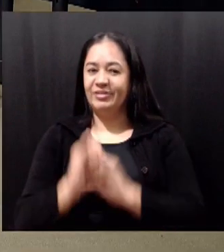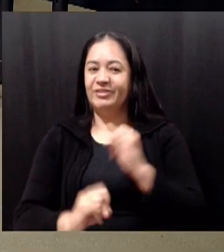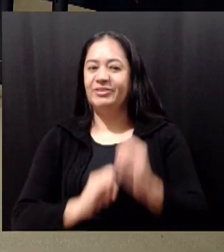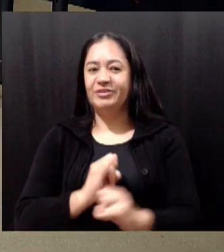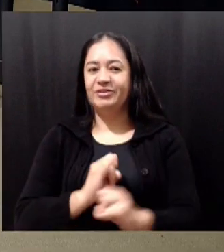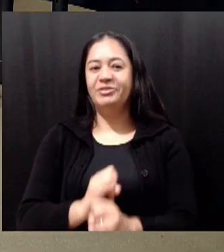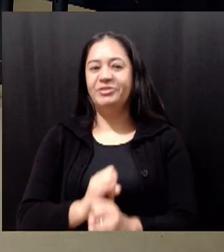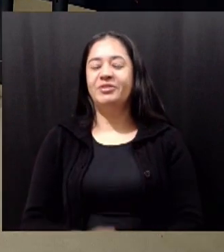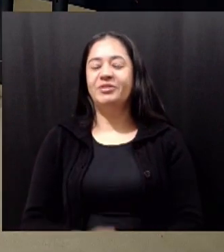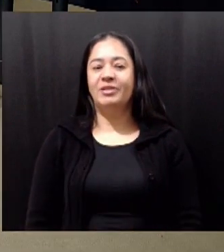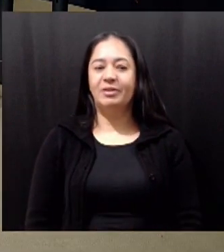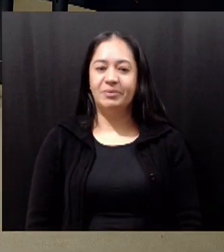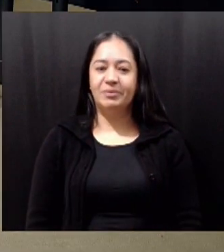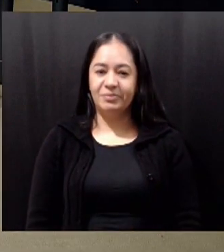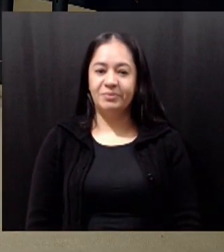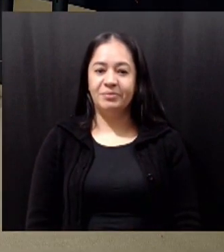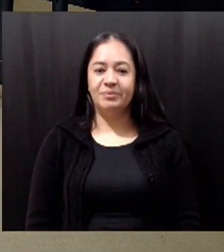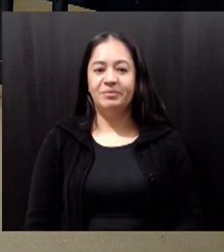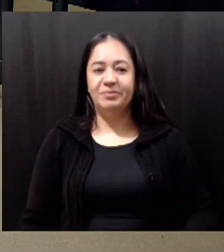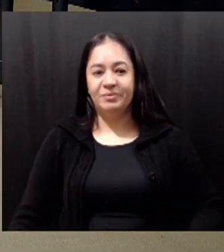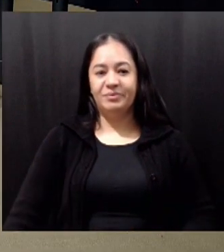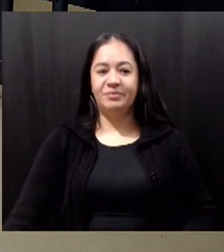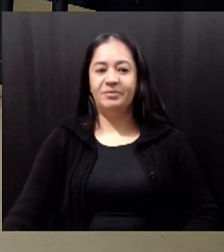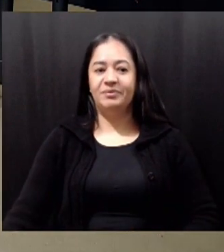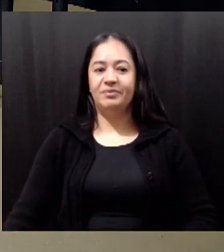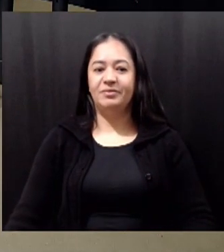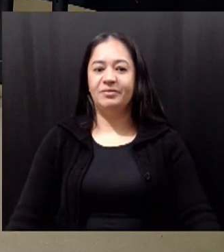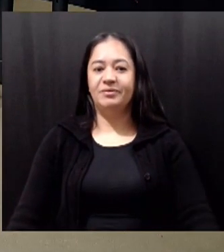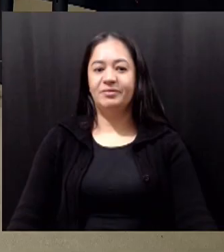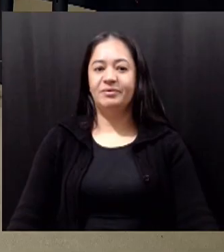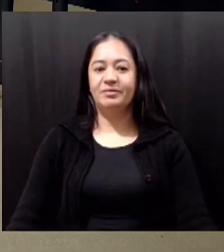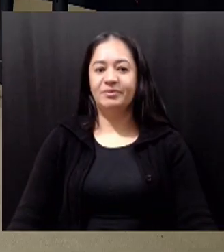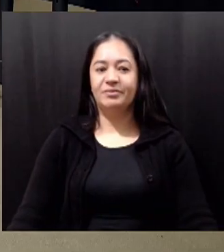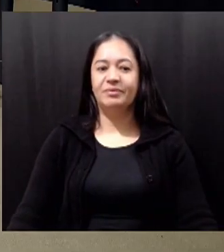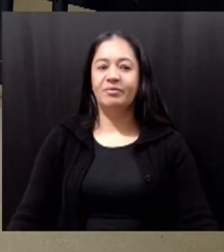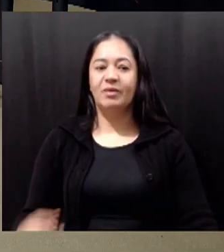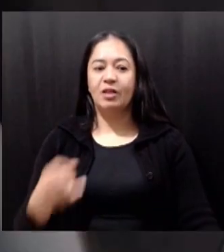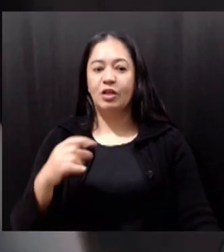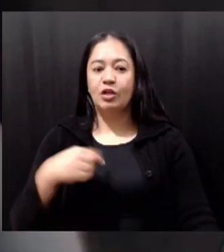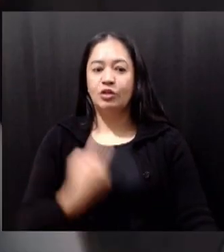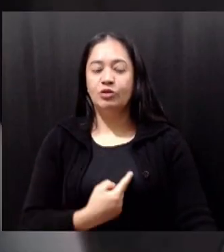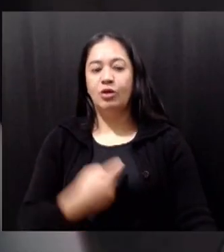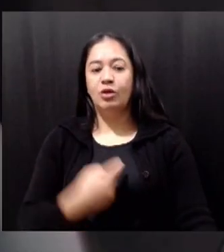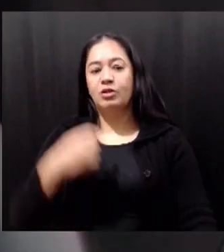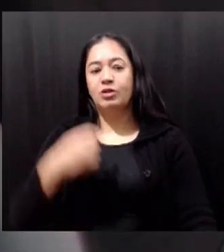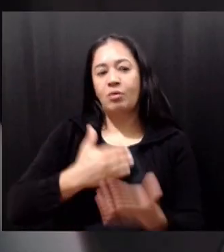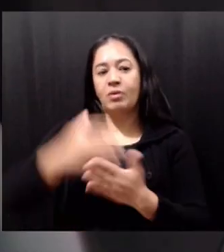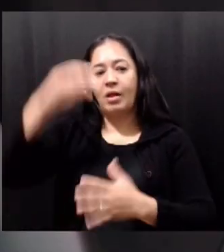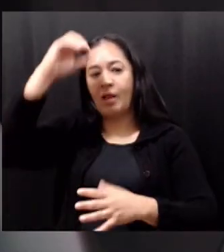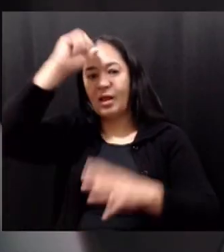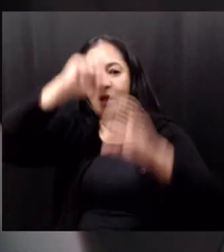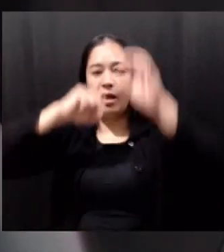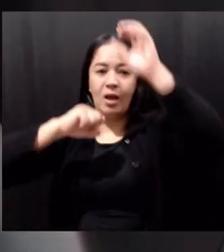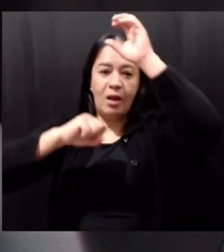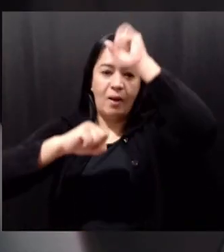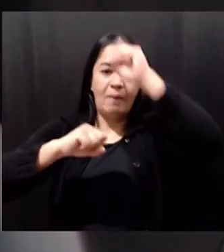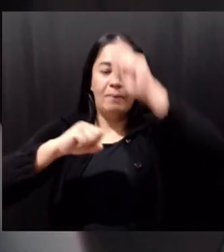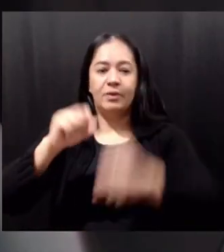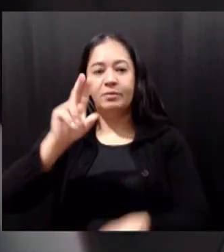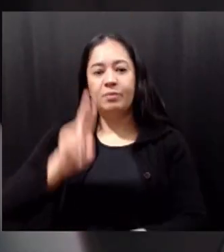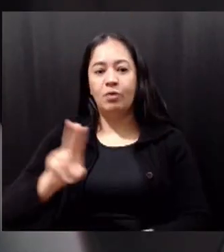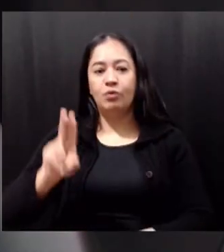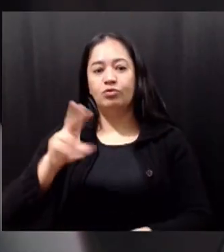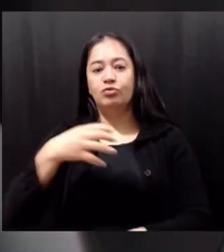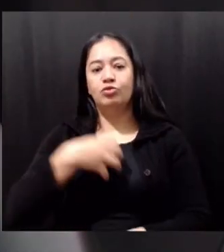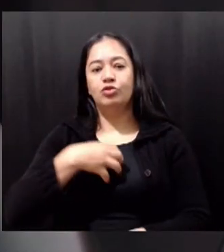verdade. Se a gente falando, parar para né? analisar, é isso A gente mesmo. foi Aham. aprendendo a usar na Isso. medida que tudo foi Somos aparecendo,